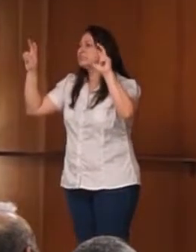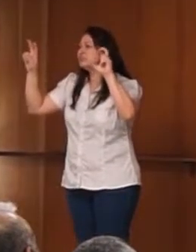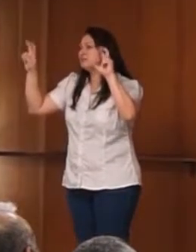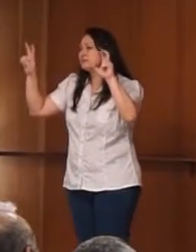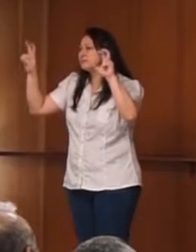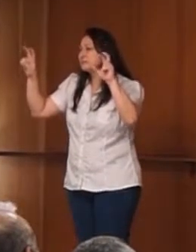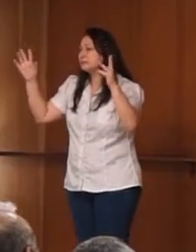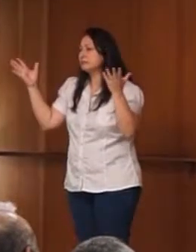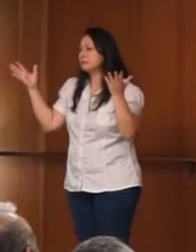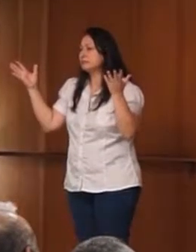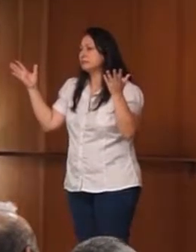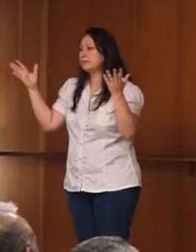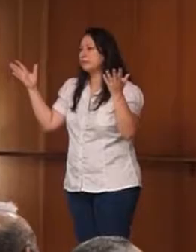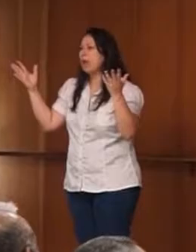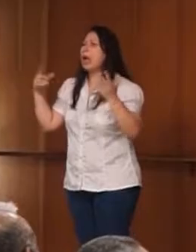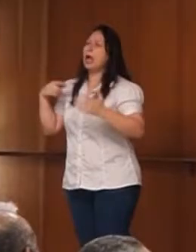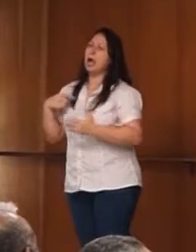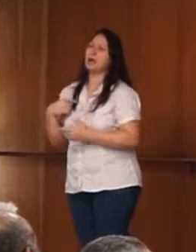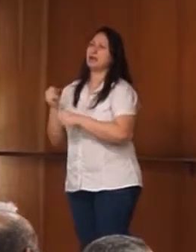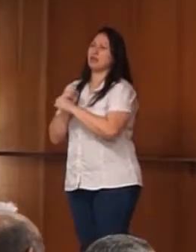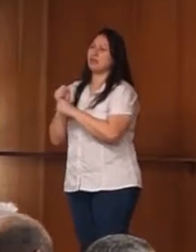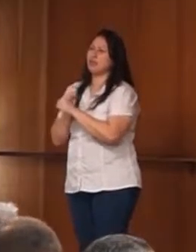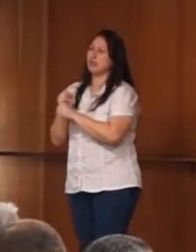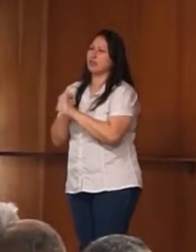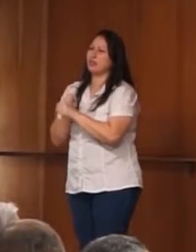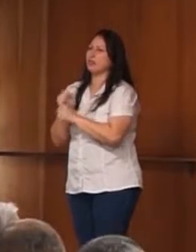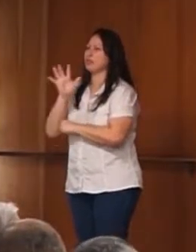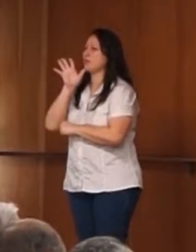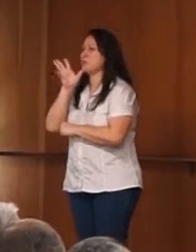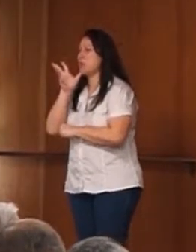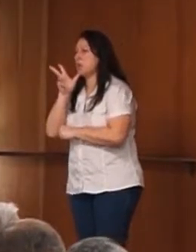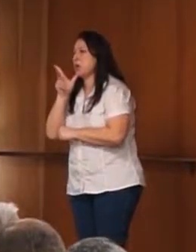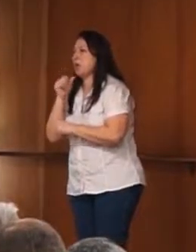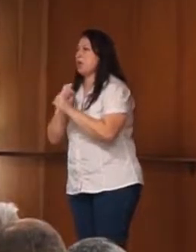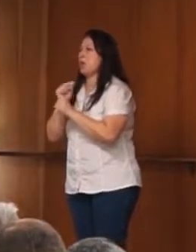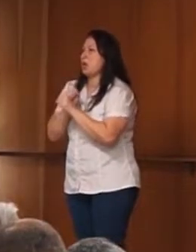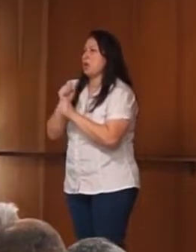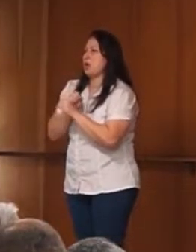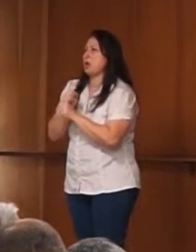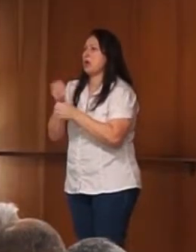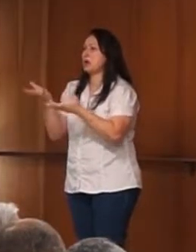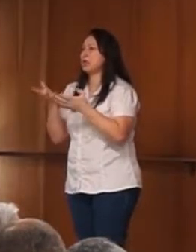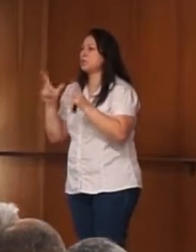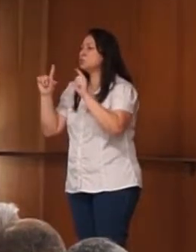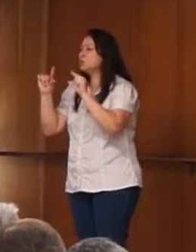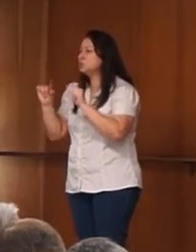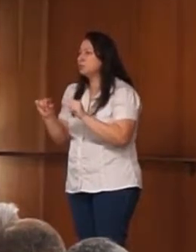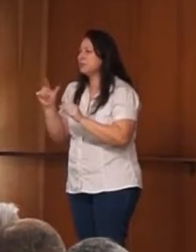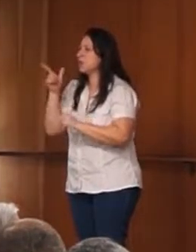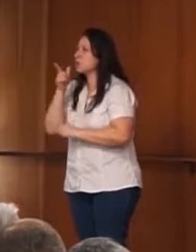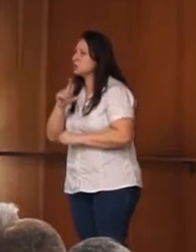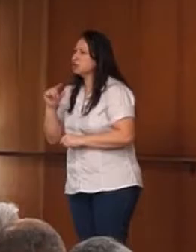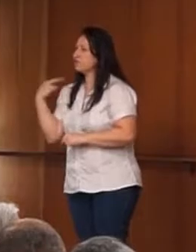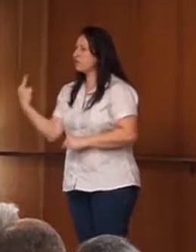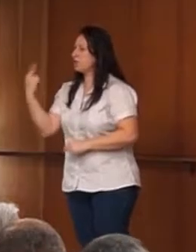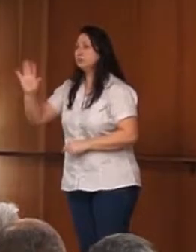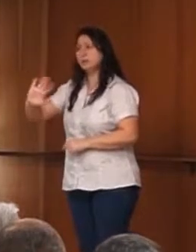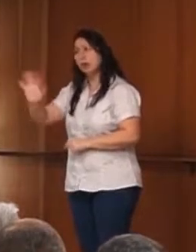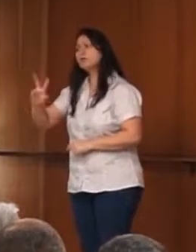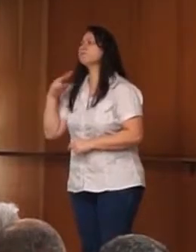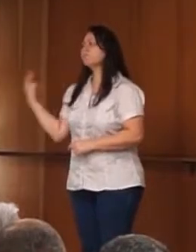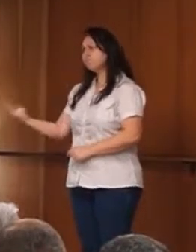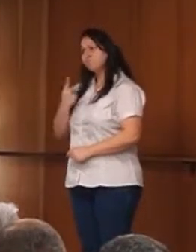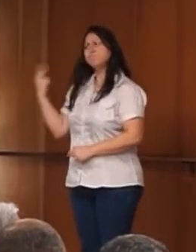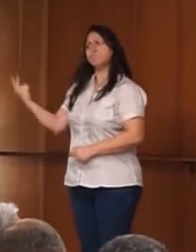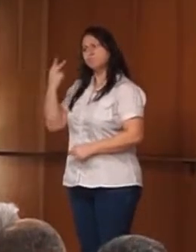relativamente, vamos dizer assim, demorou muito tempo, às vezes querem diminuir, mas foi uma conquista muito importante. E ela só